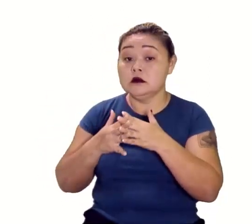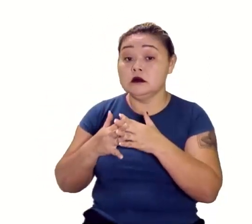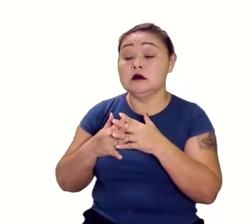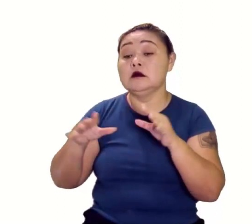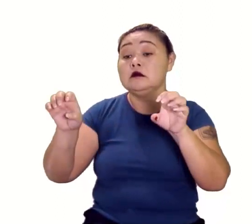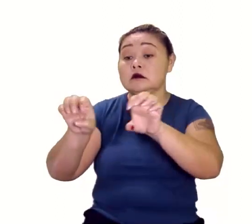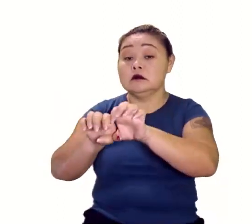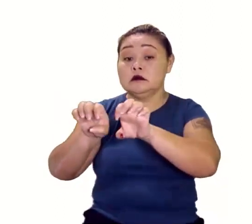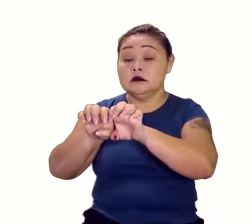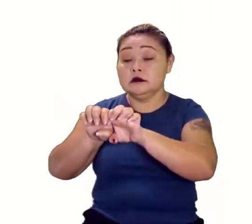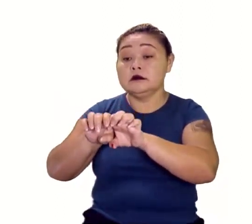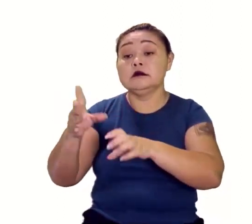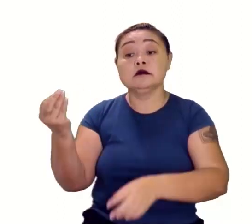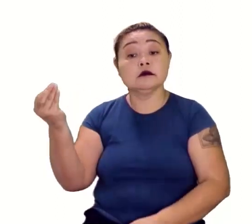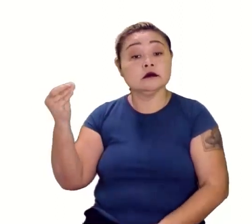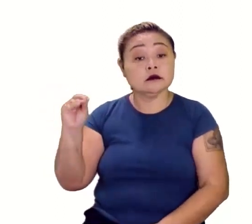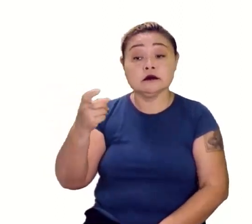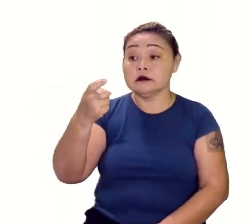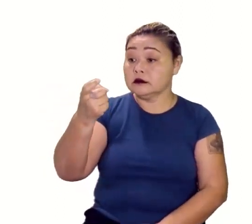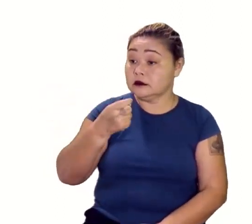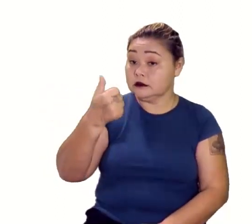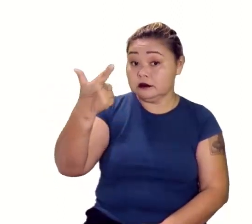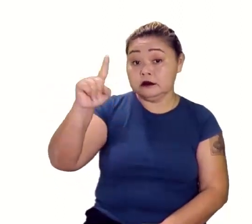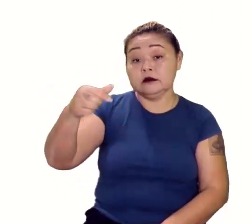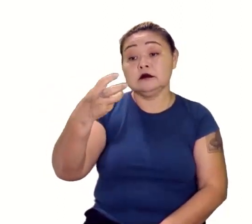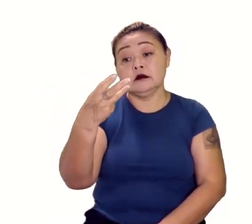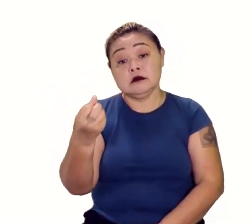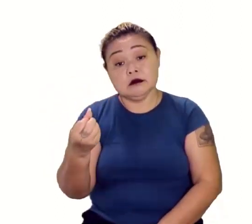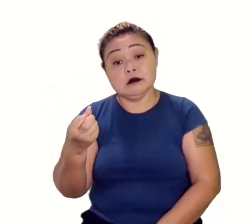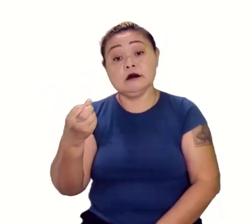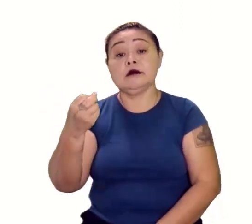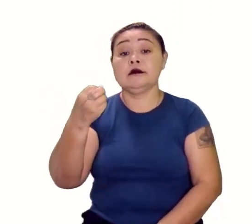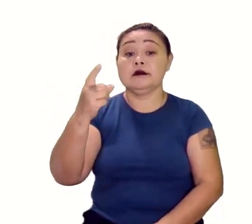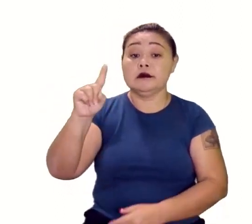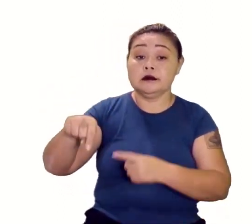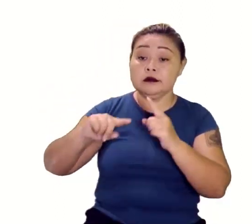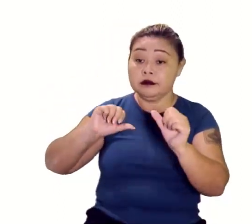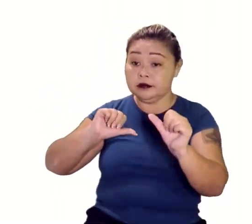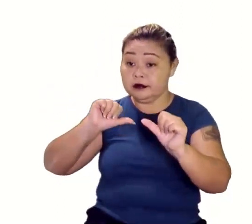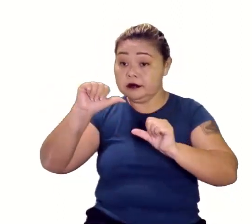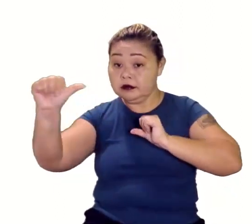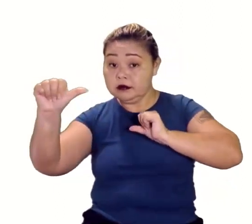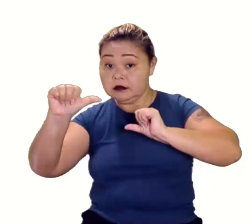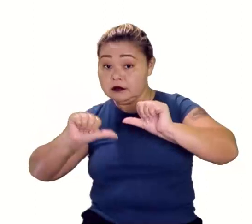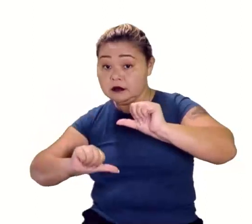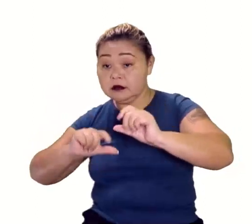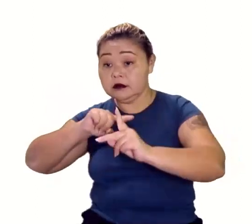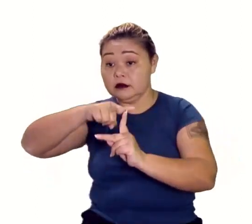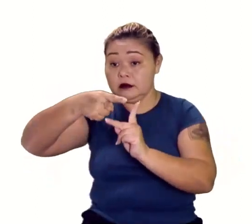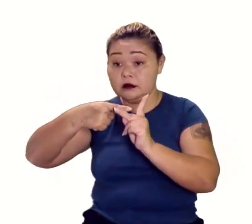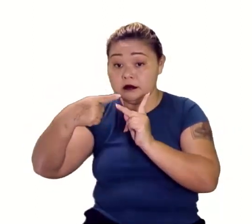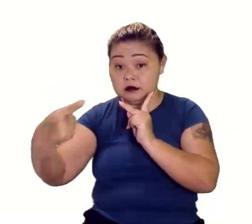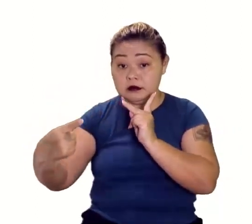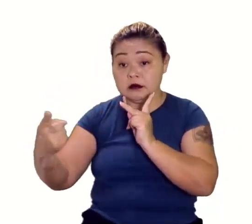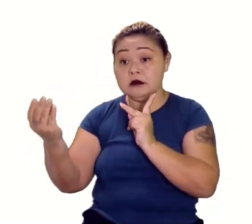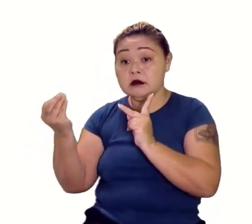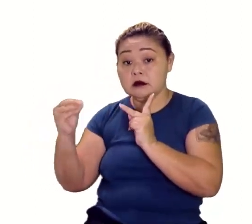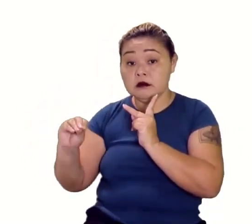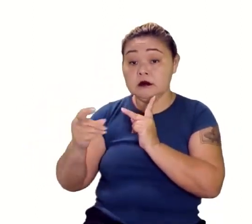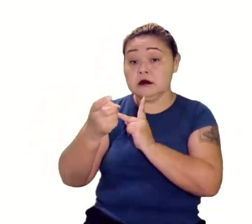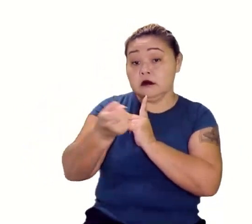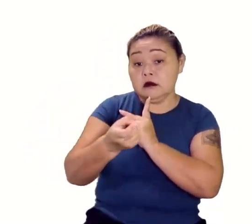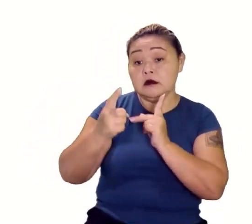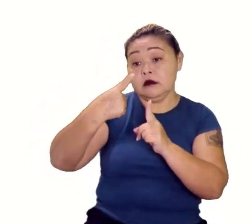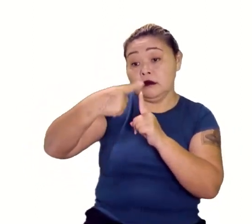com a equação, onde a gente faz x ao quadrado igual a 36, a operação inversa da potência é a raiz, e aí sim, o x vai